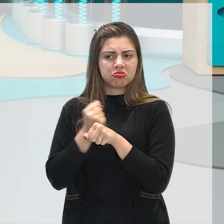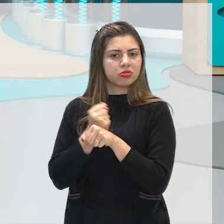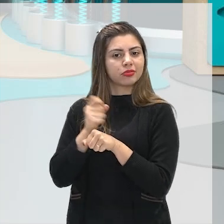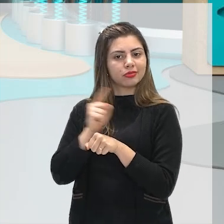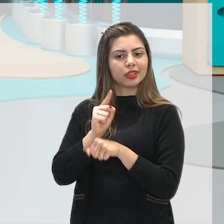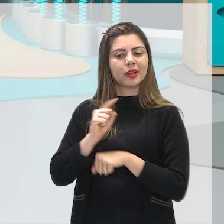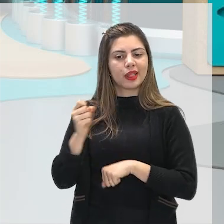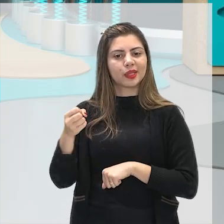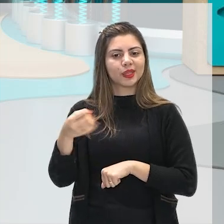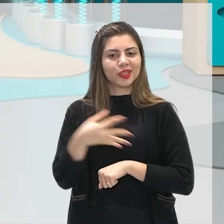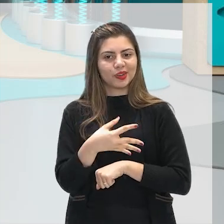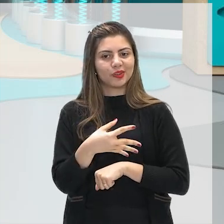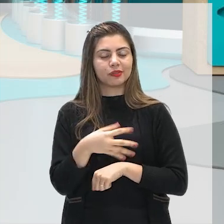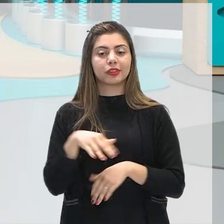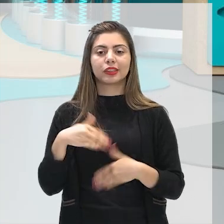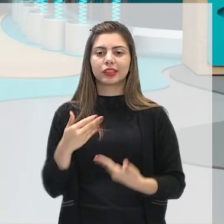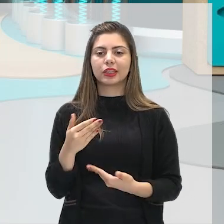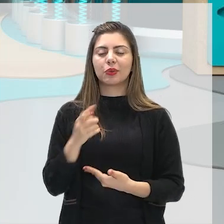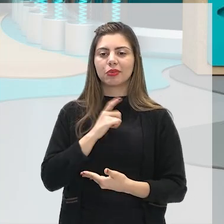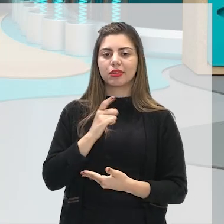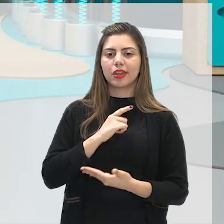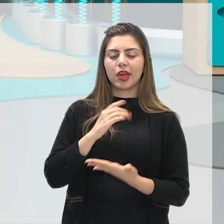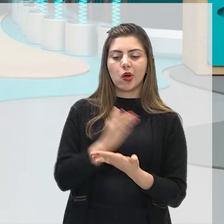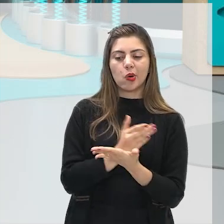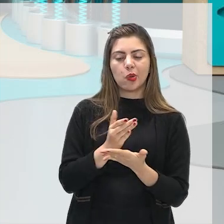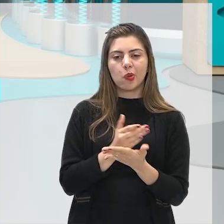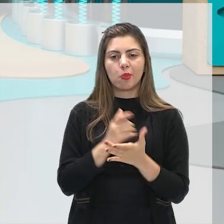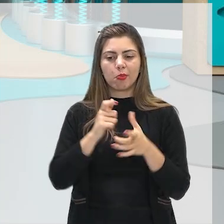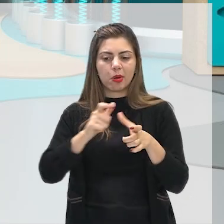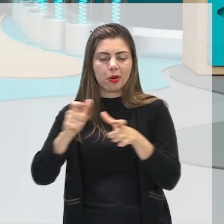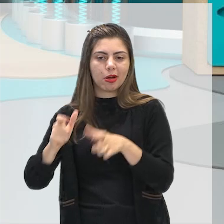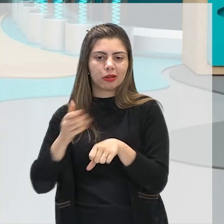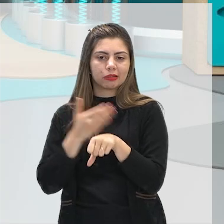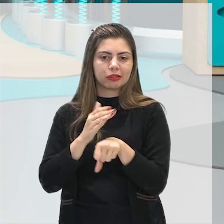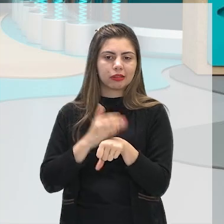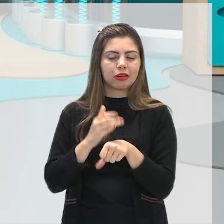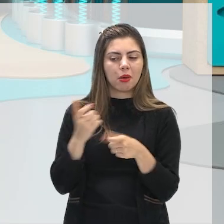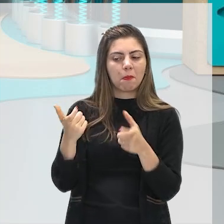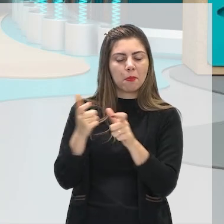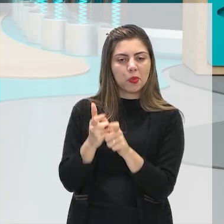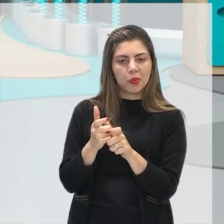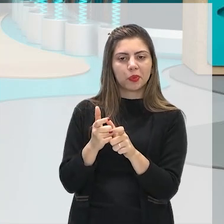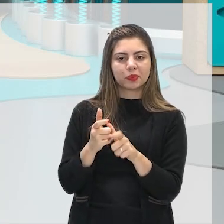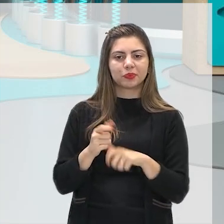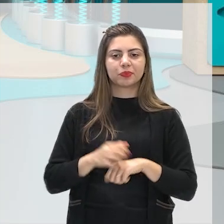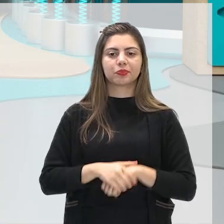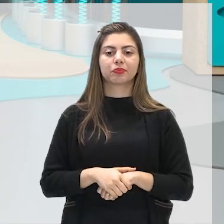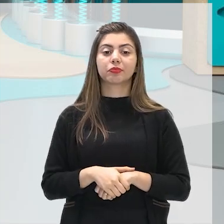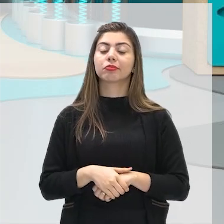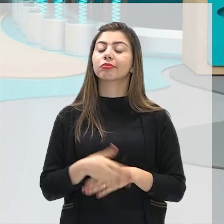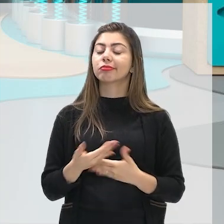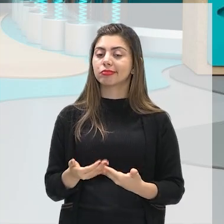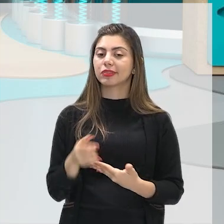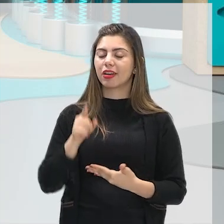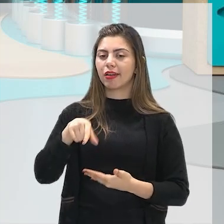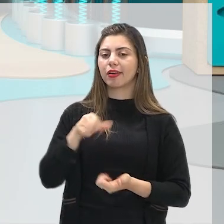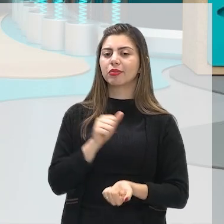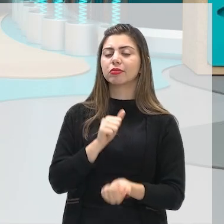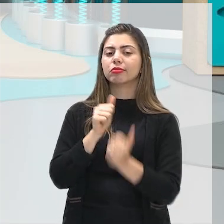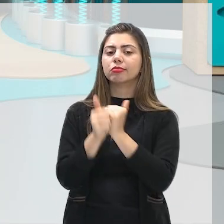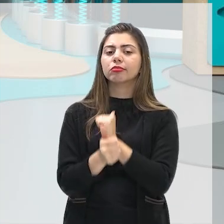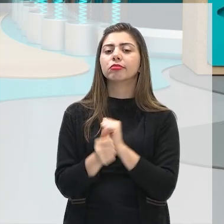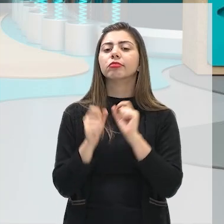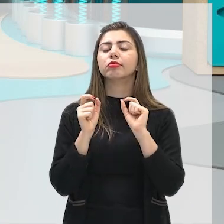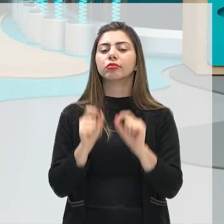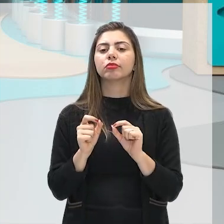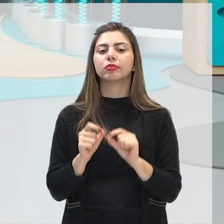então é novidade, tanto é que tem poucos espaços onde são praticados a questão do boia cross. Essa atividade, ela consiste em